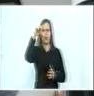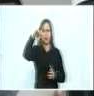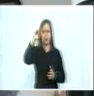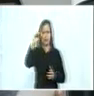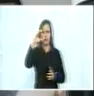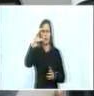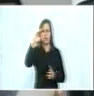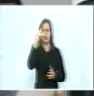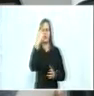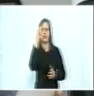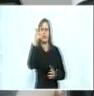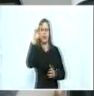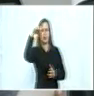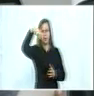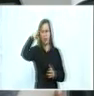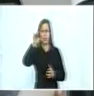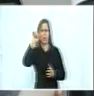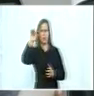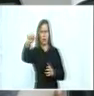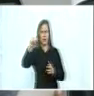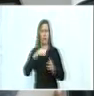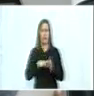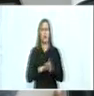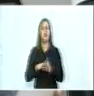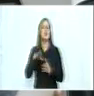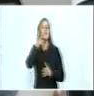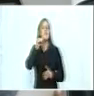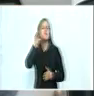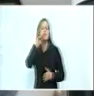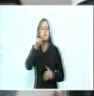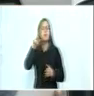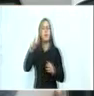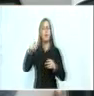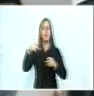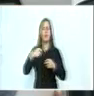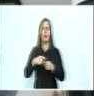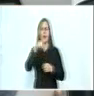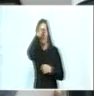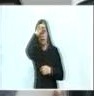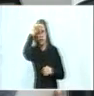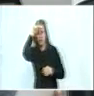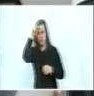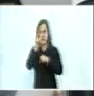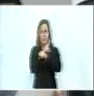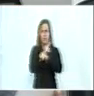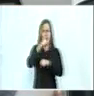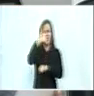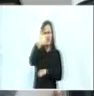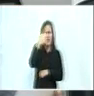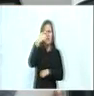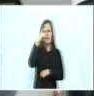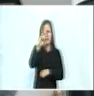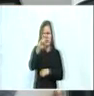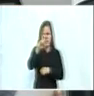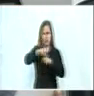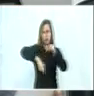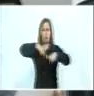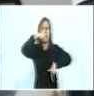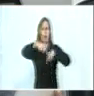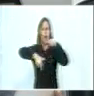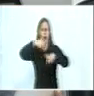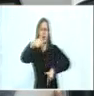ser outorgada aos funcionários da Prefeitura de Viçosa com 25 anos de serviço prestados à